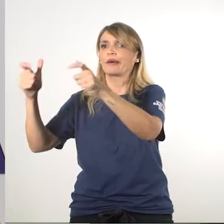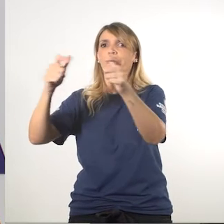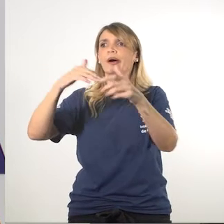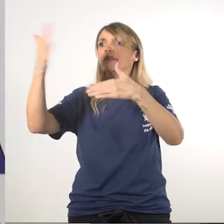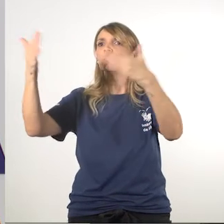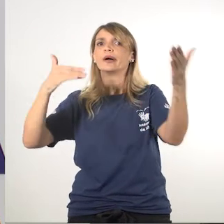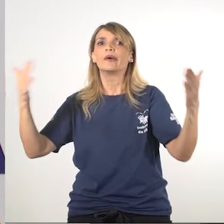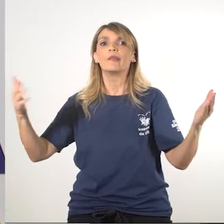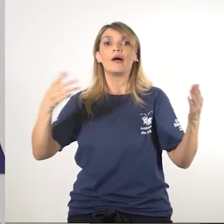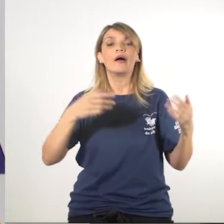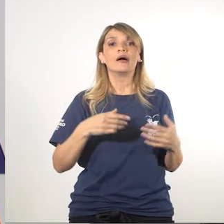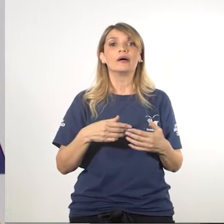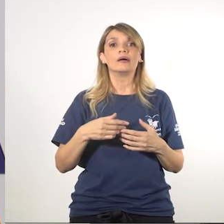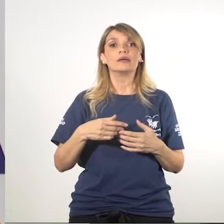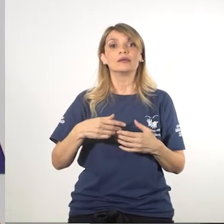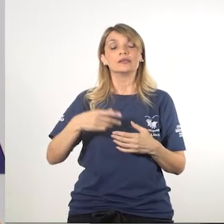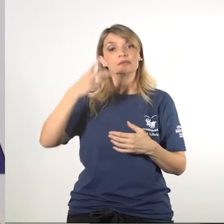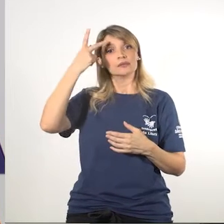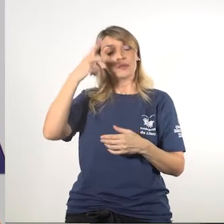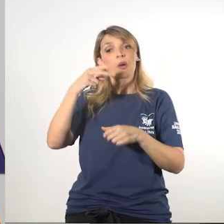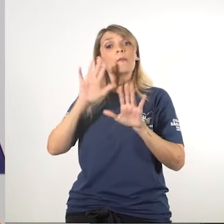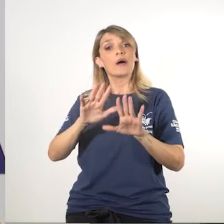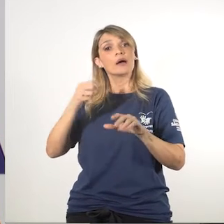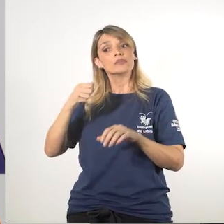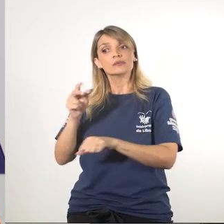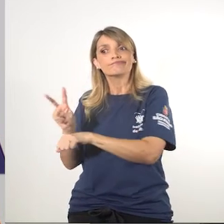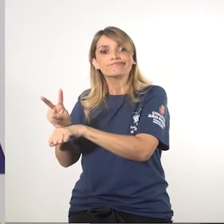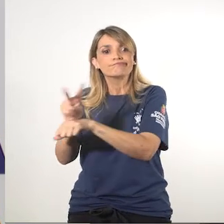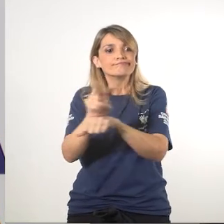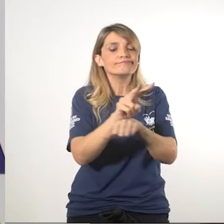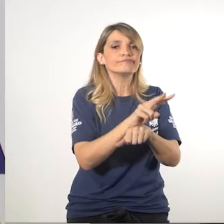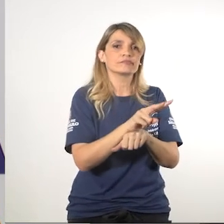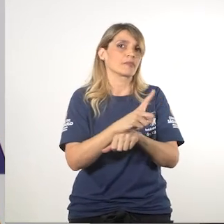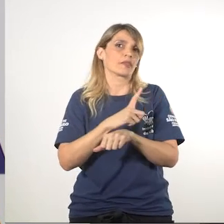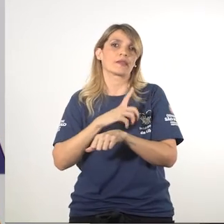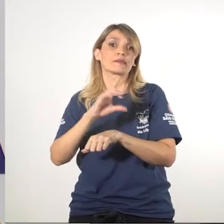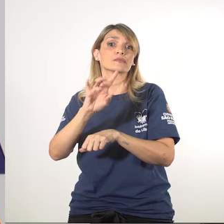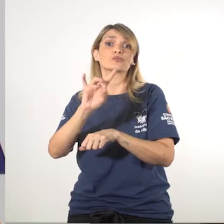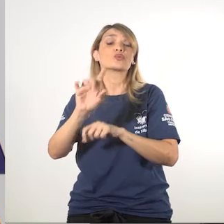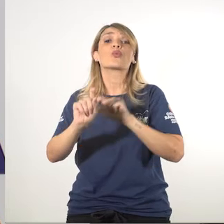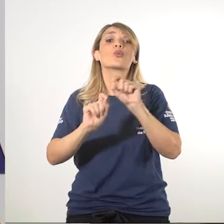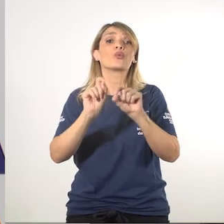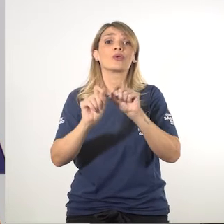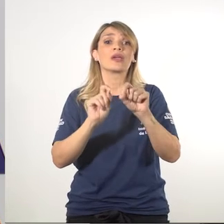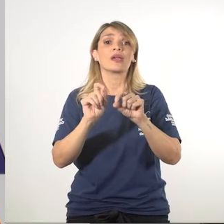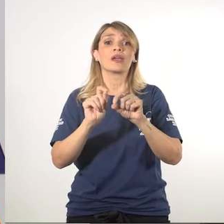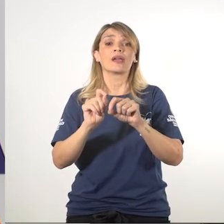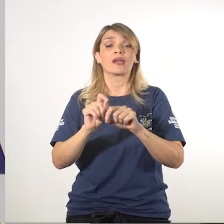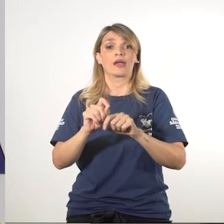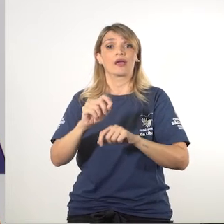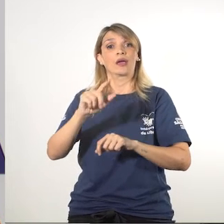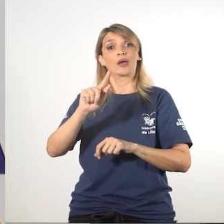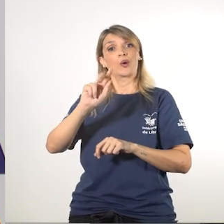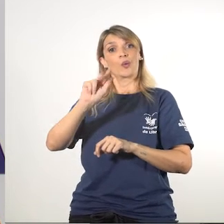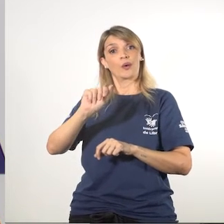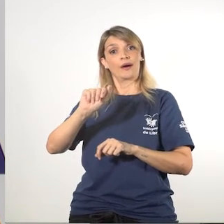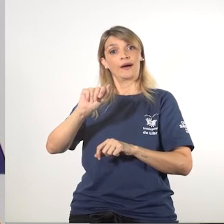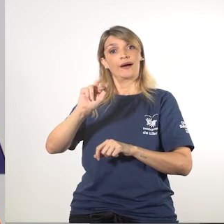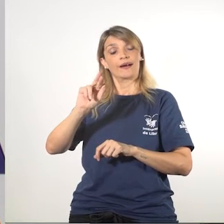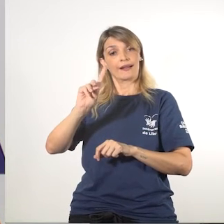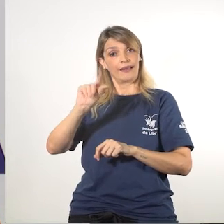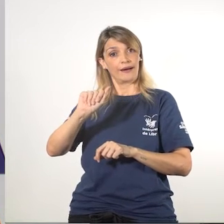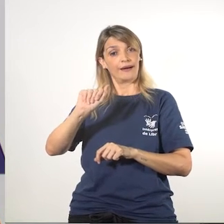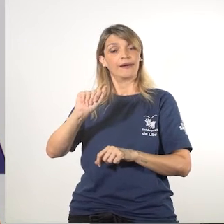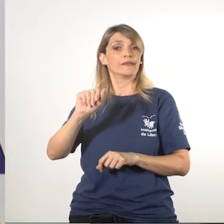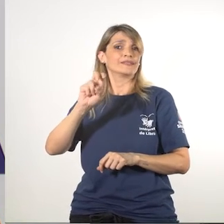Paulo, seja por uma questão de fiscalização. Nós só temos uma guarda civil metropolitana